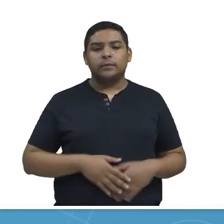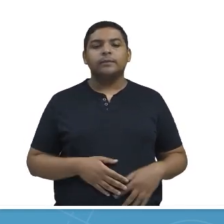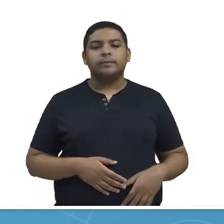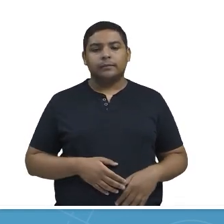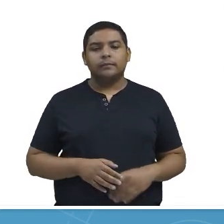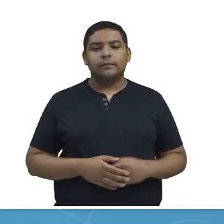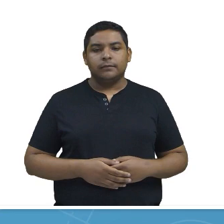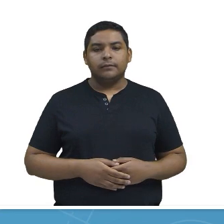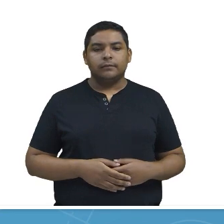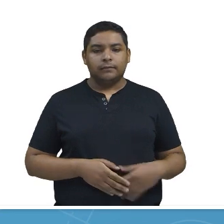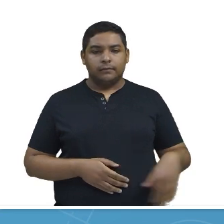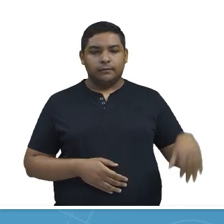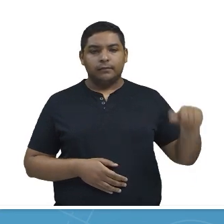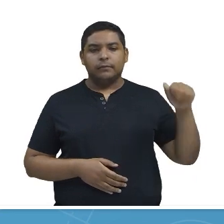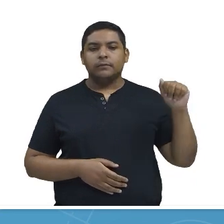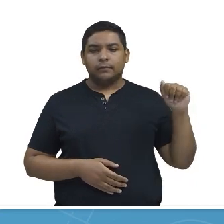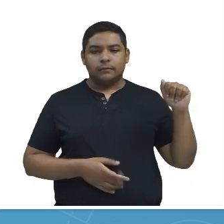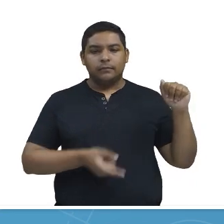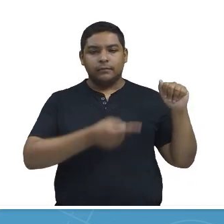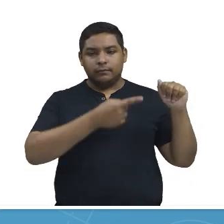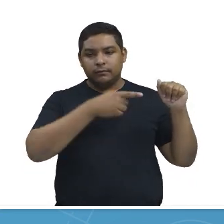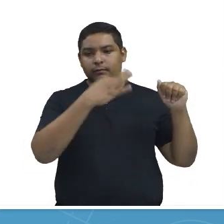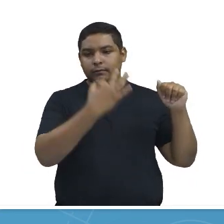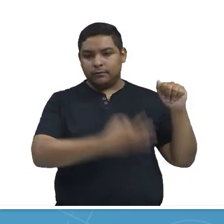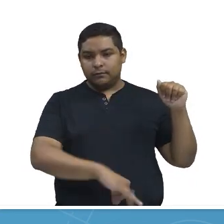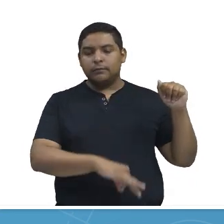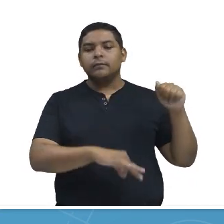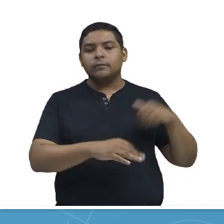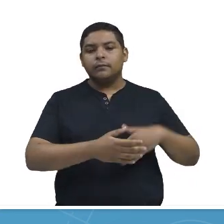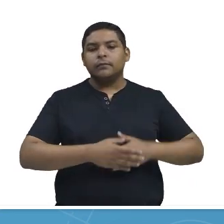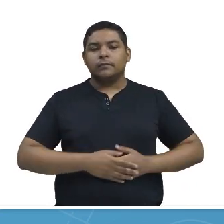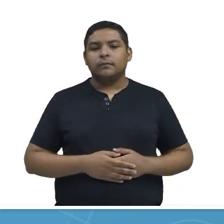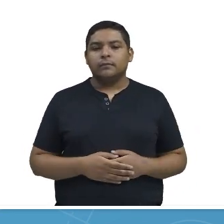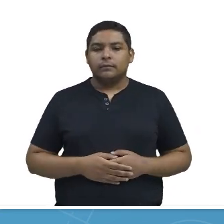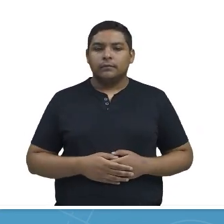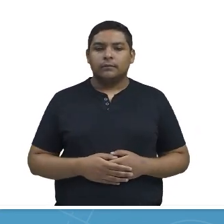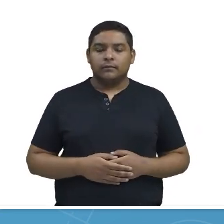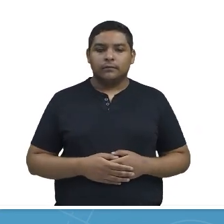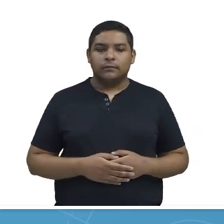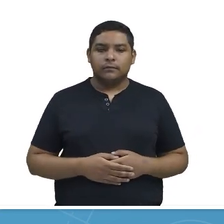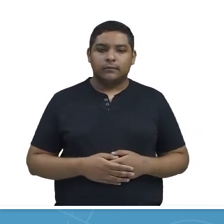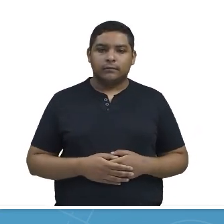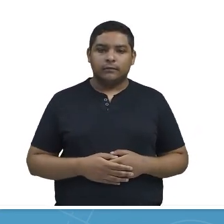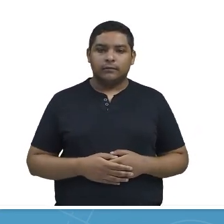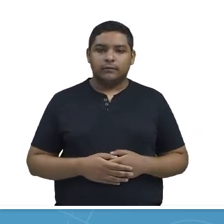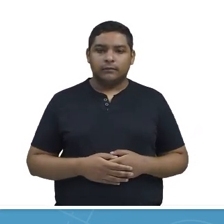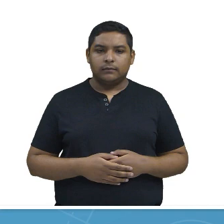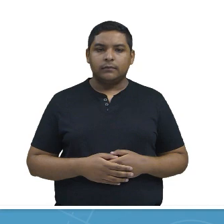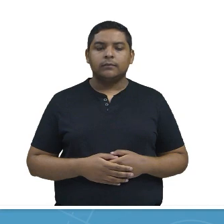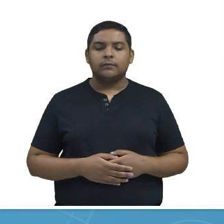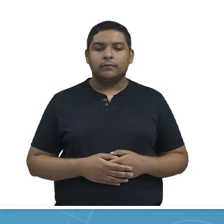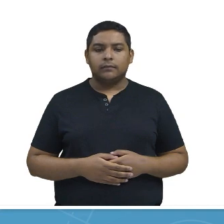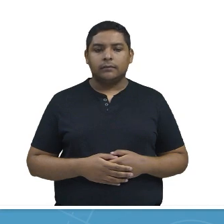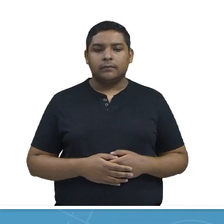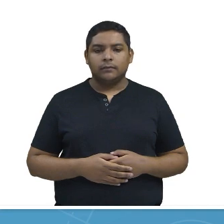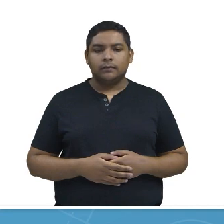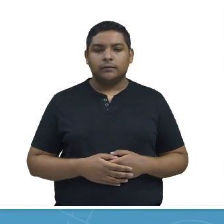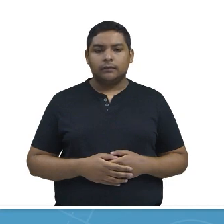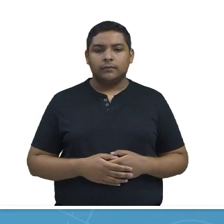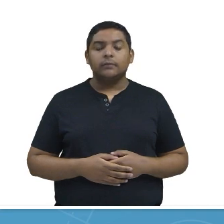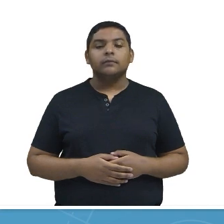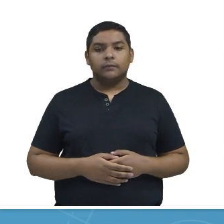whose purse, né, foi roubada da senhora. E a segunda frase foi whose arm. Ele quebrou o quê?